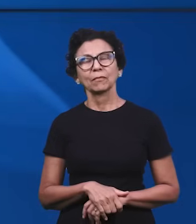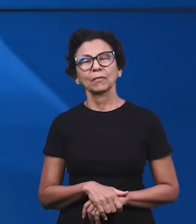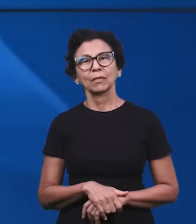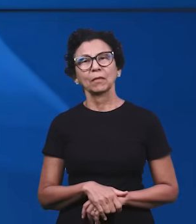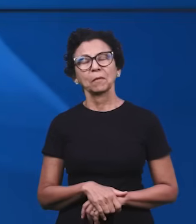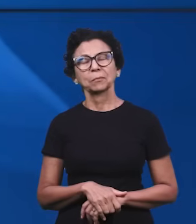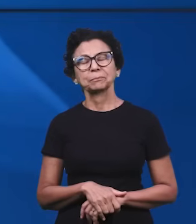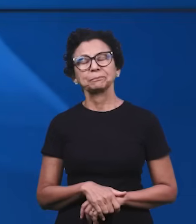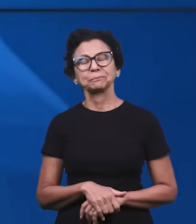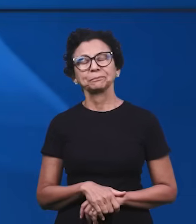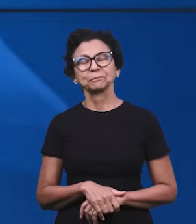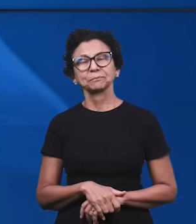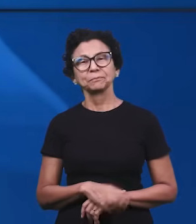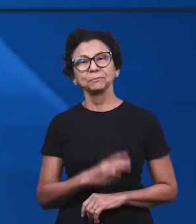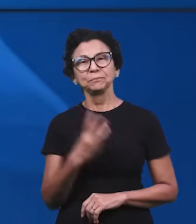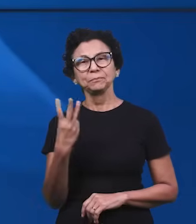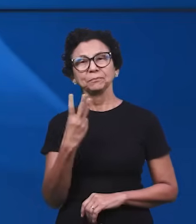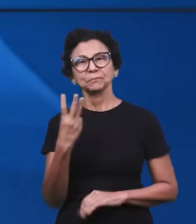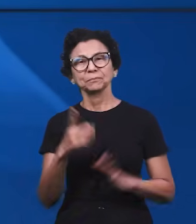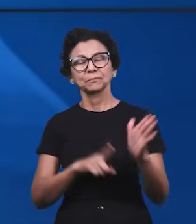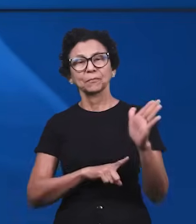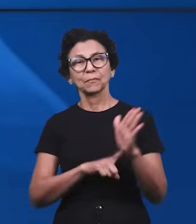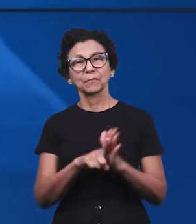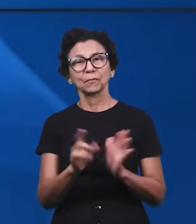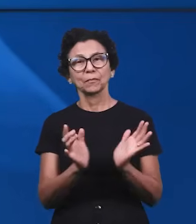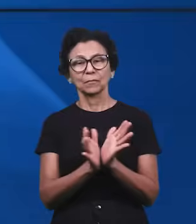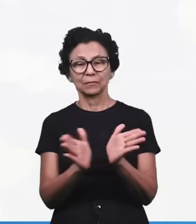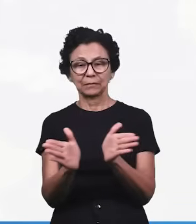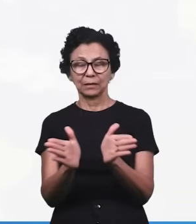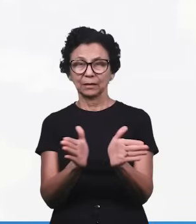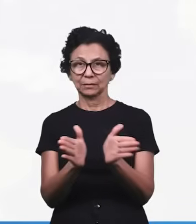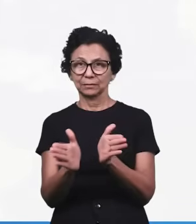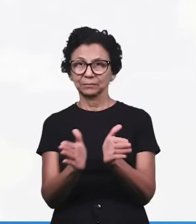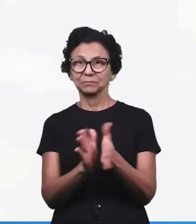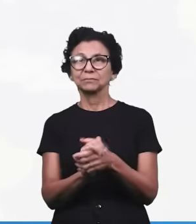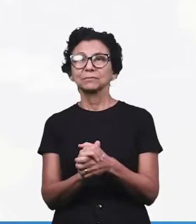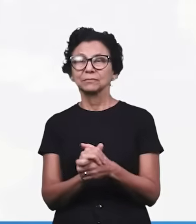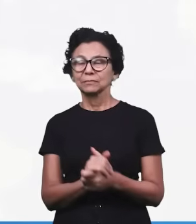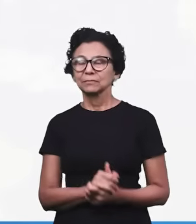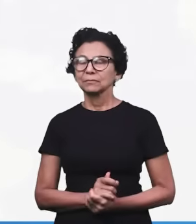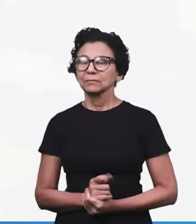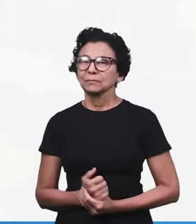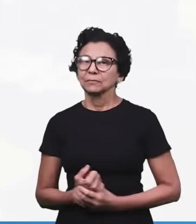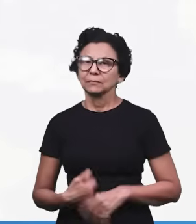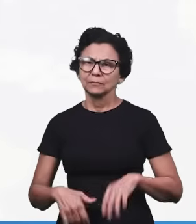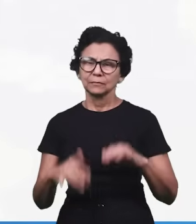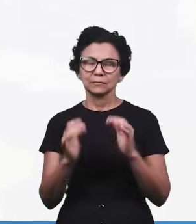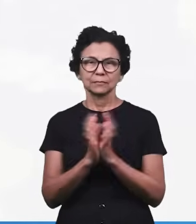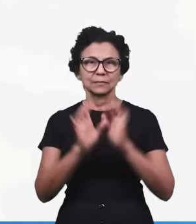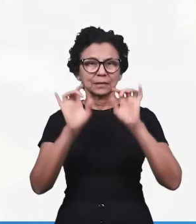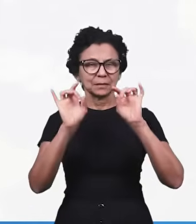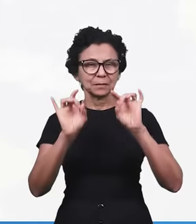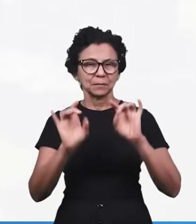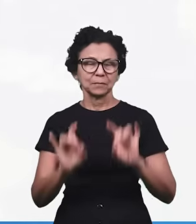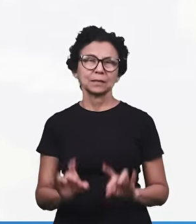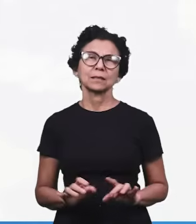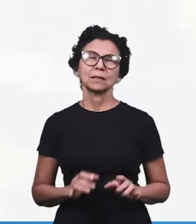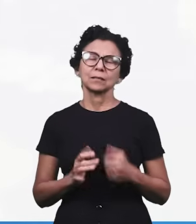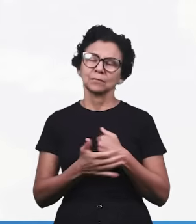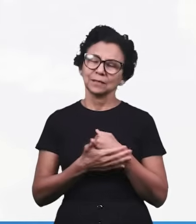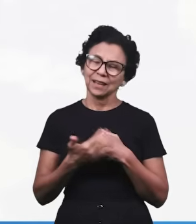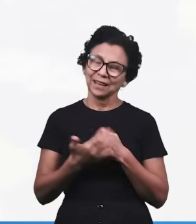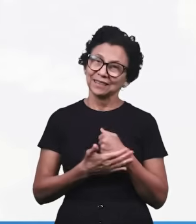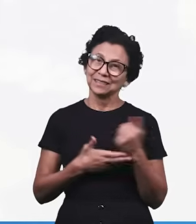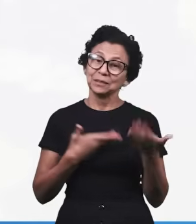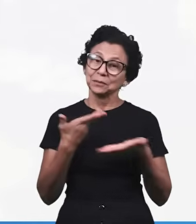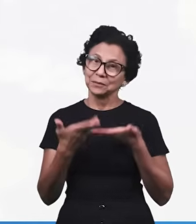última pergunta, e essa pergunta ela é direcionada ao grupo de acessibilidade, um grupo que nós temos especial cuidado,